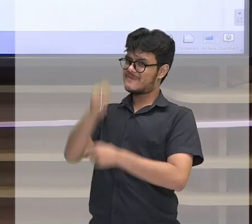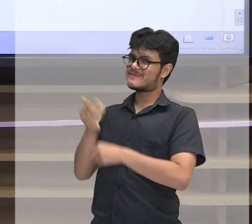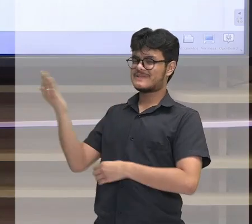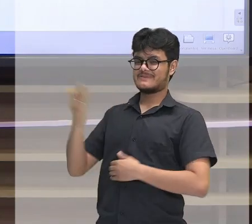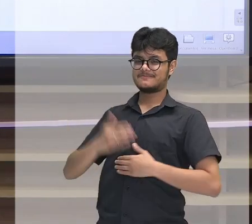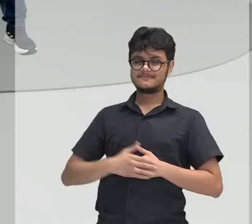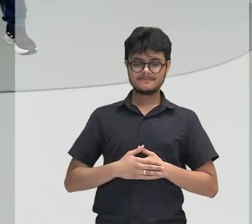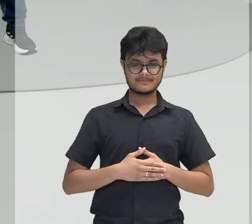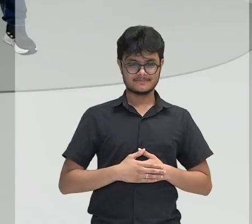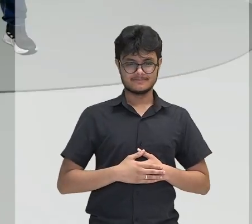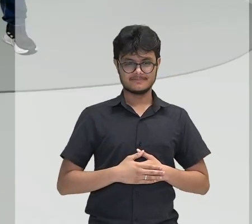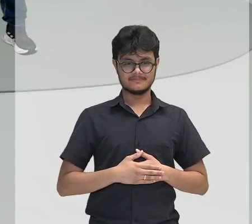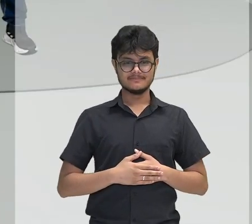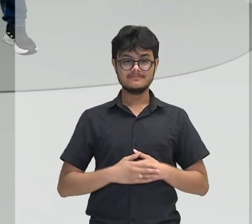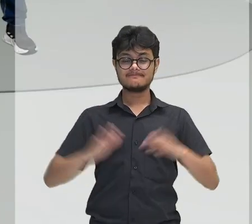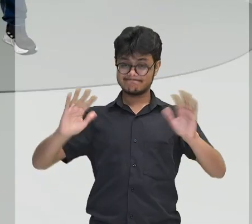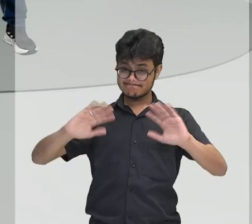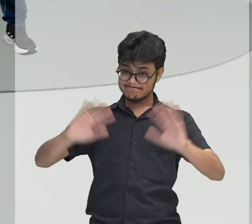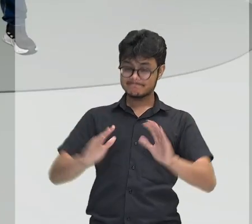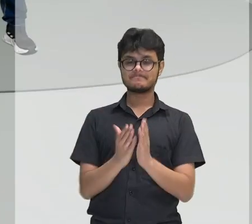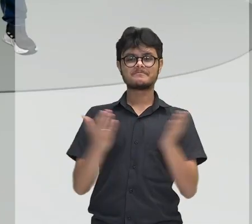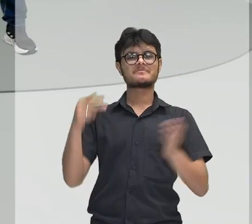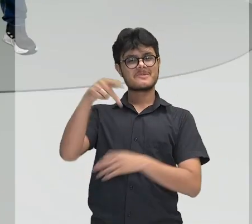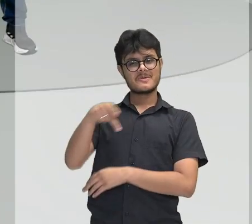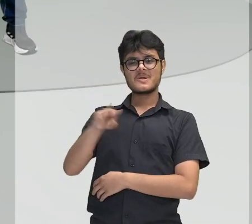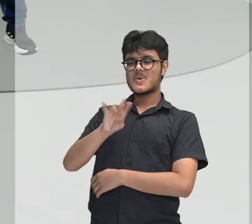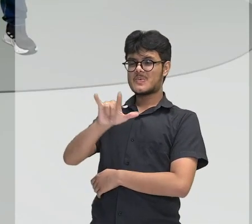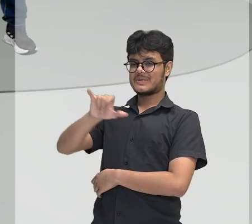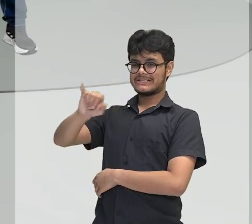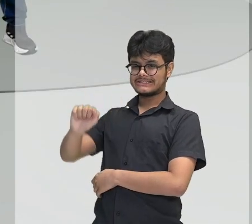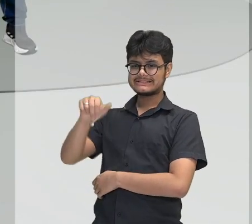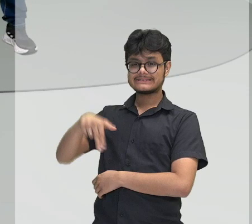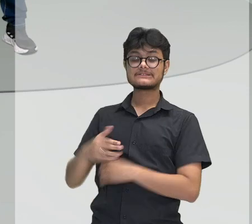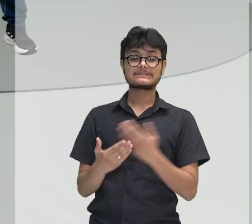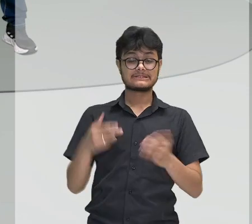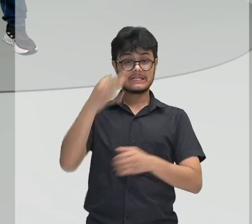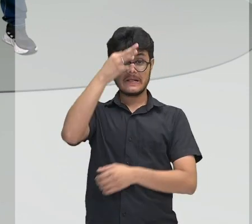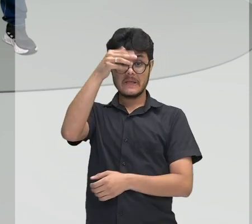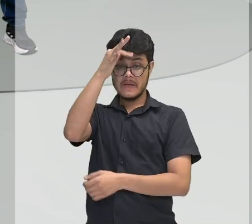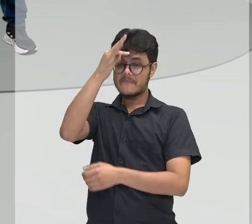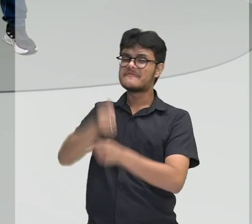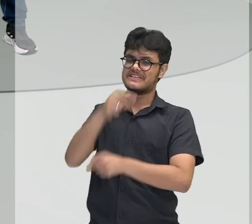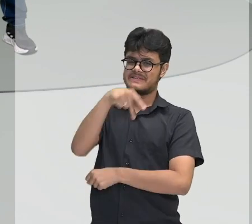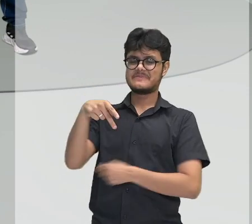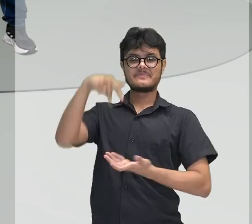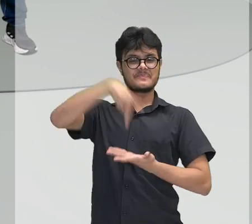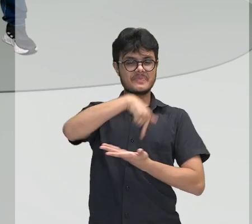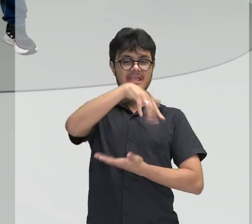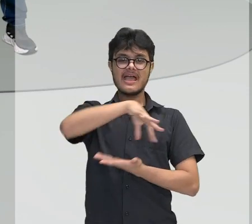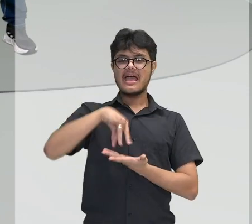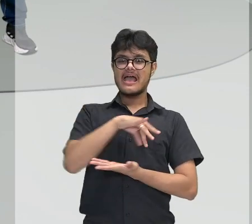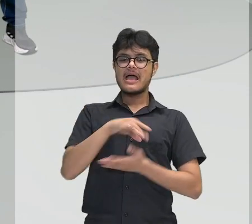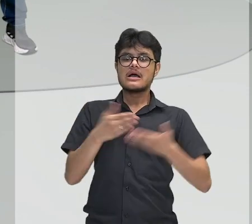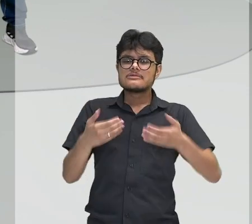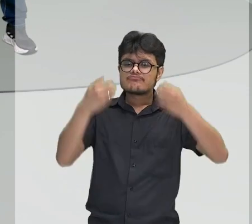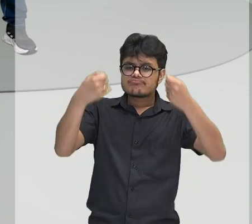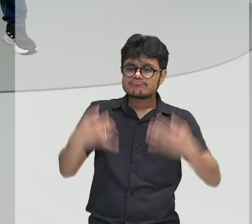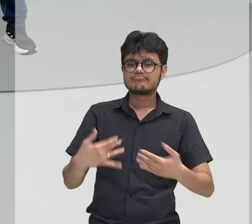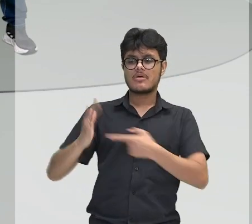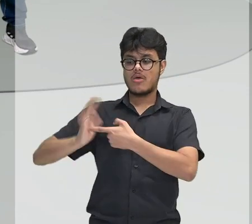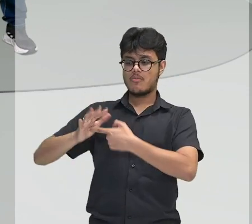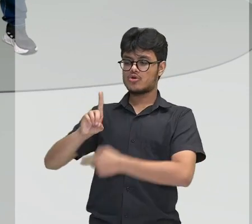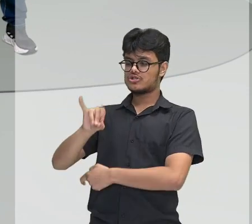William. Olá pessoal, eu sou o professor William Costa, sou professor de Física aqui do CMEAN e hoje nós vamos comentar sobre